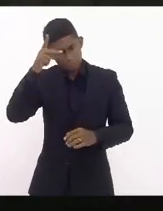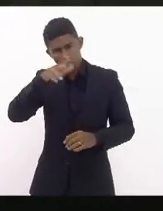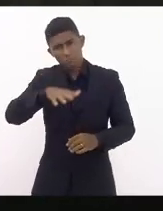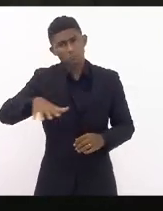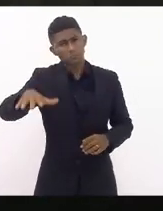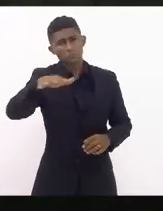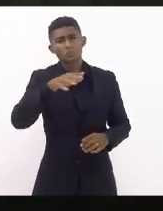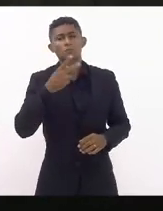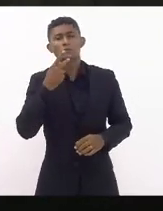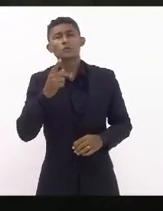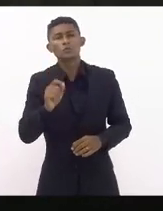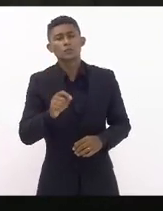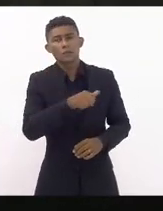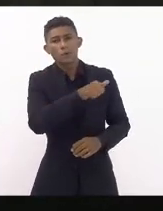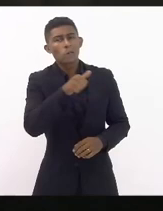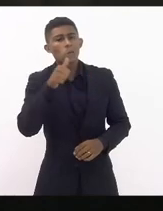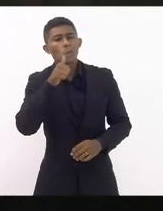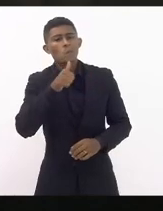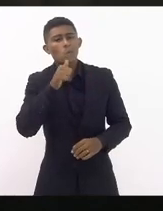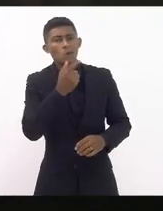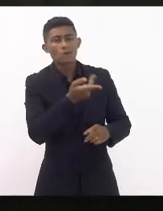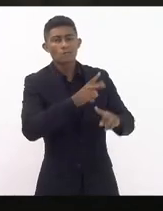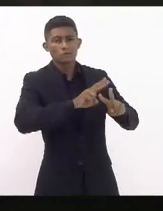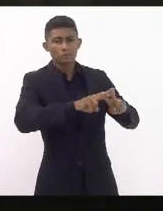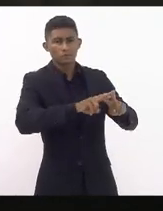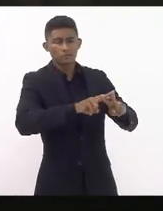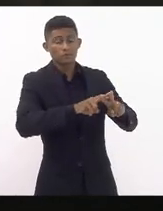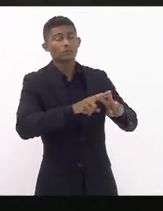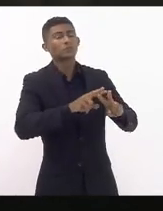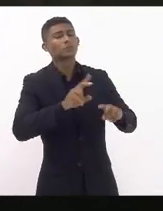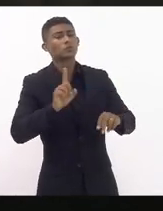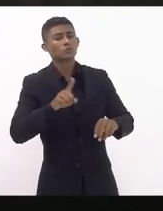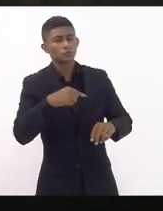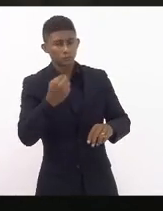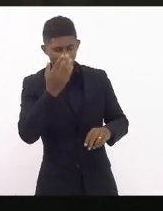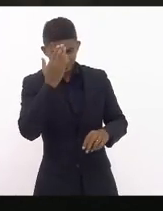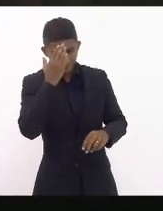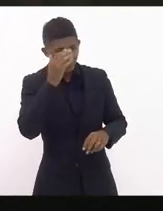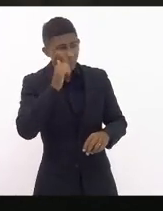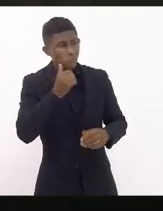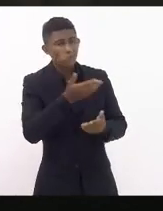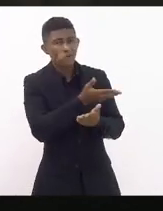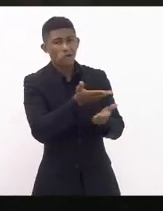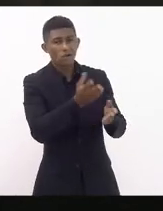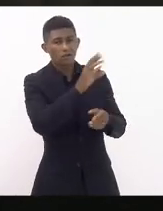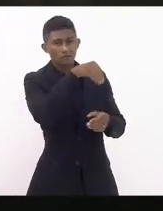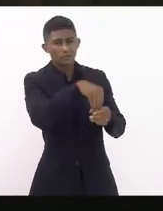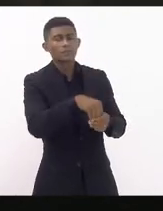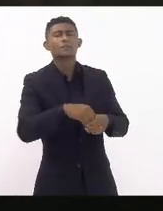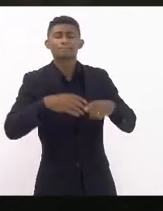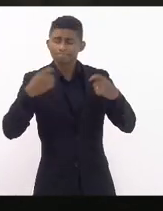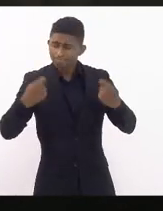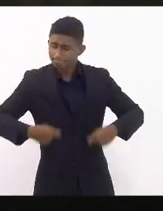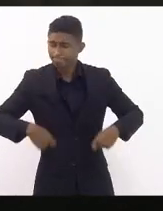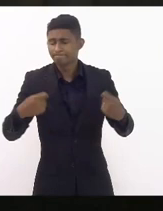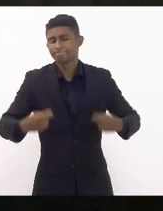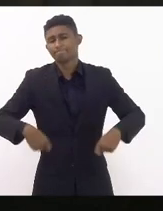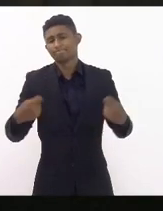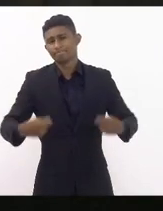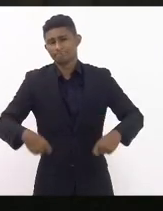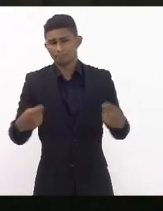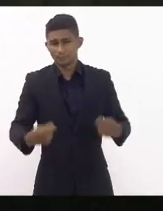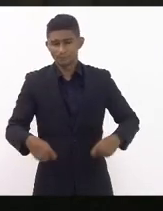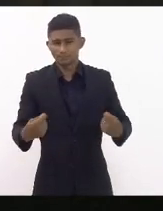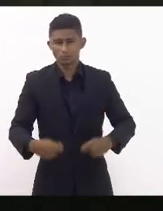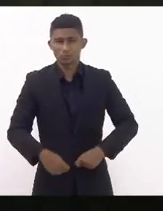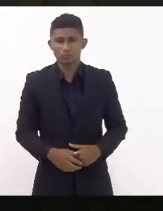isso? E a gente sabe que quem está lá dentro também tem essa necessidade, também